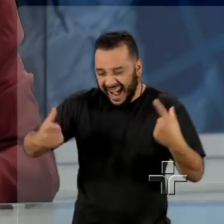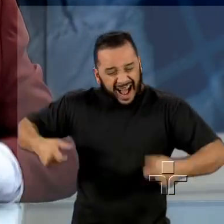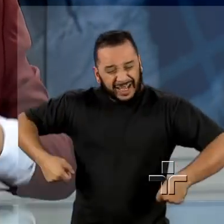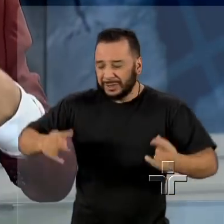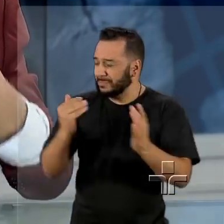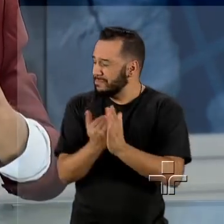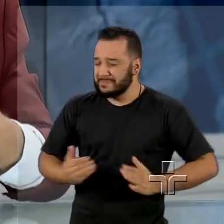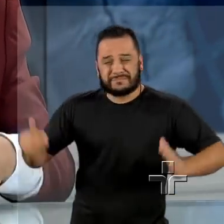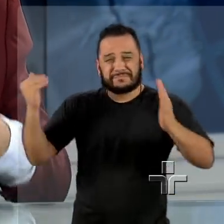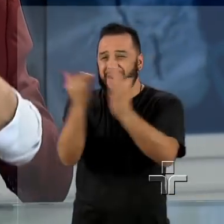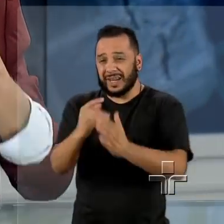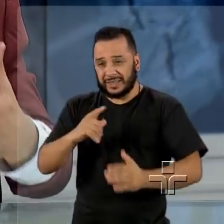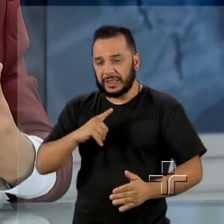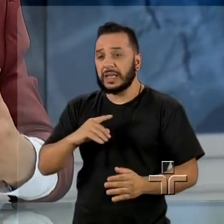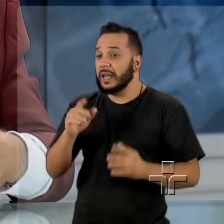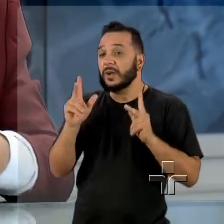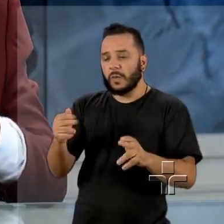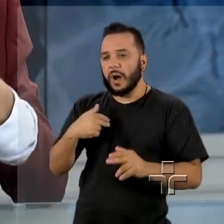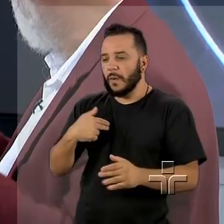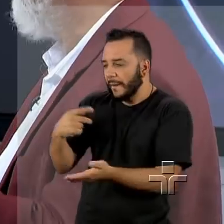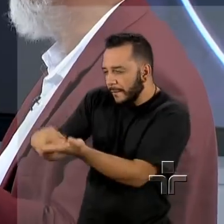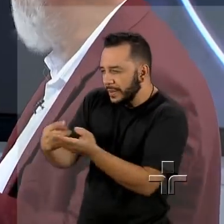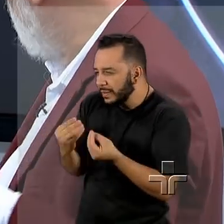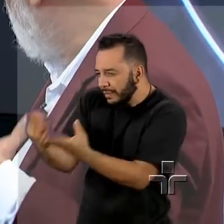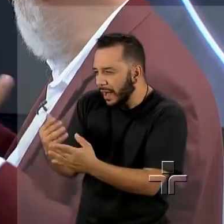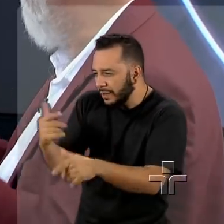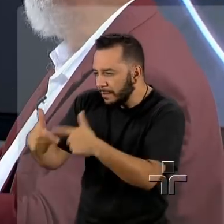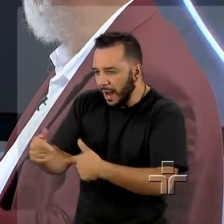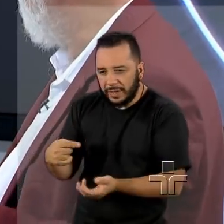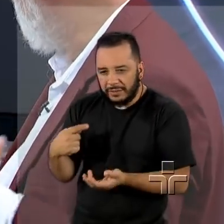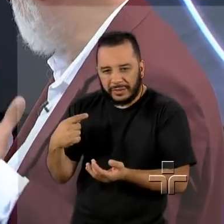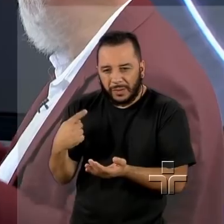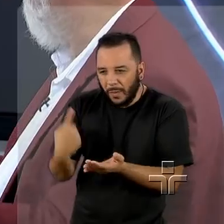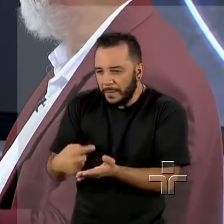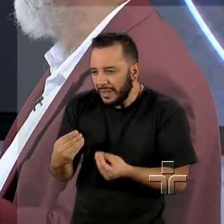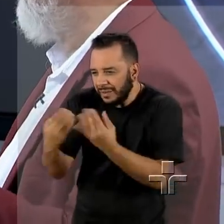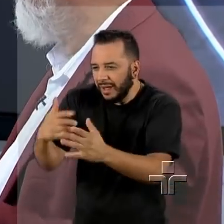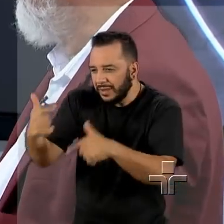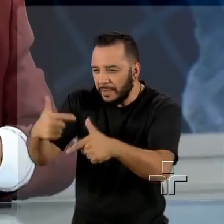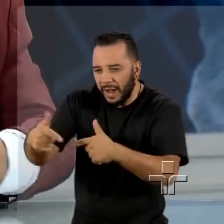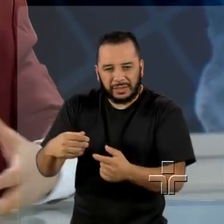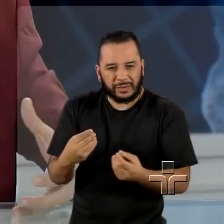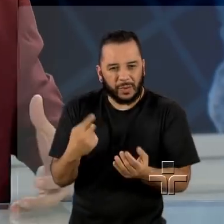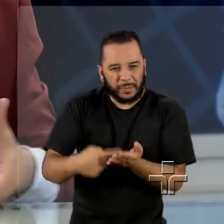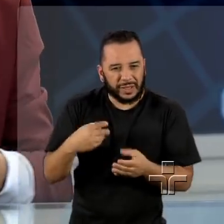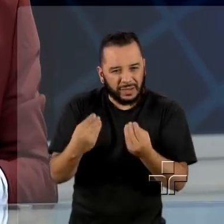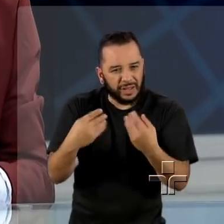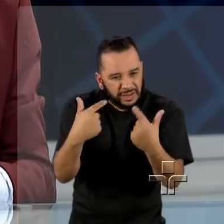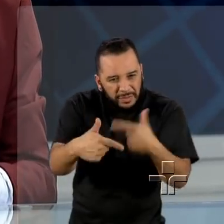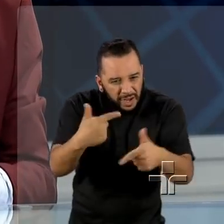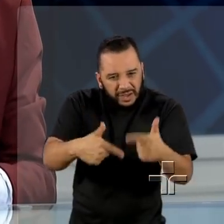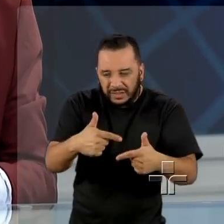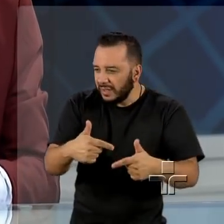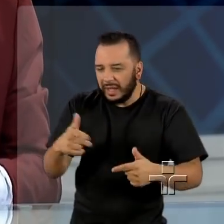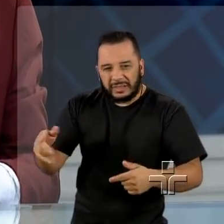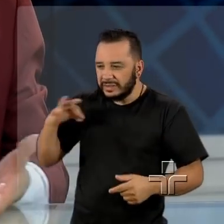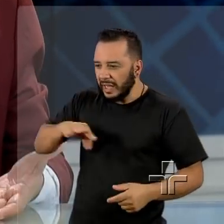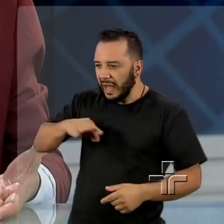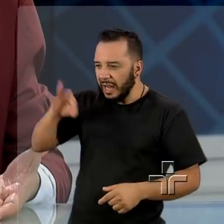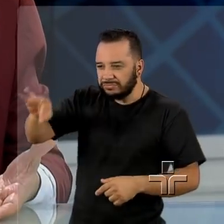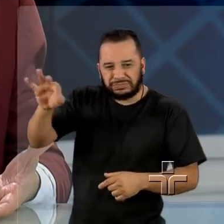mais essa corrupção que eu digo corporativa. E essa ocupação de um espaço exagerado no